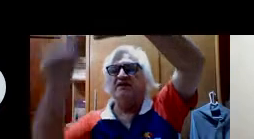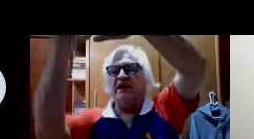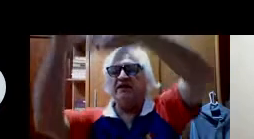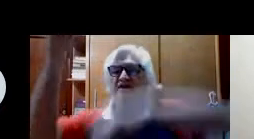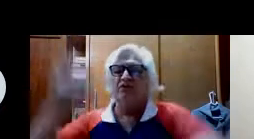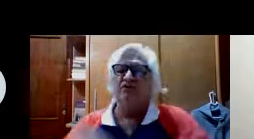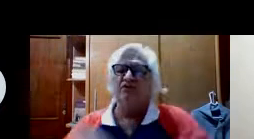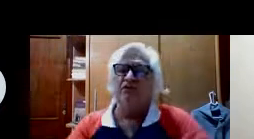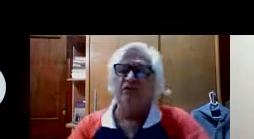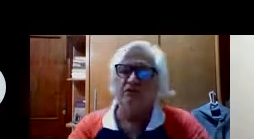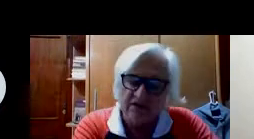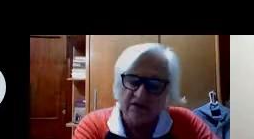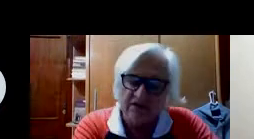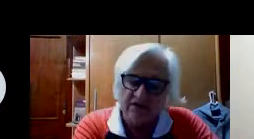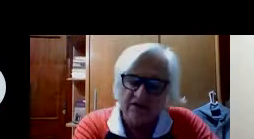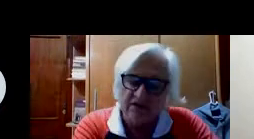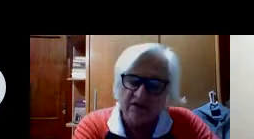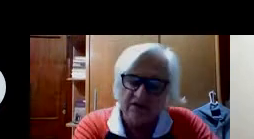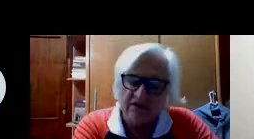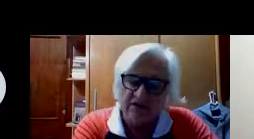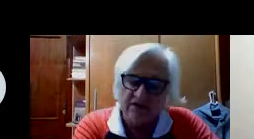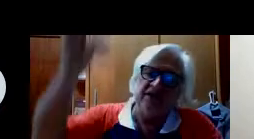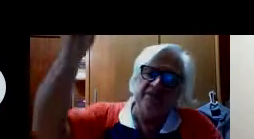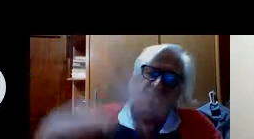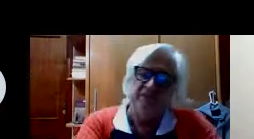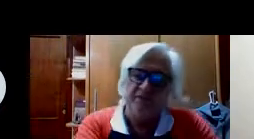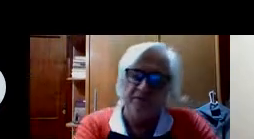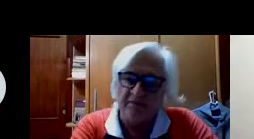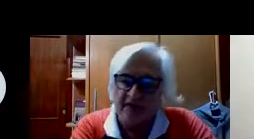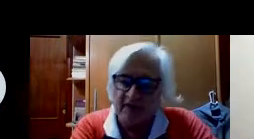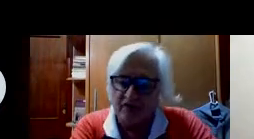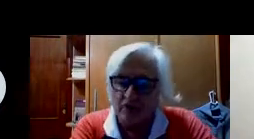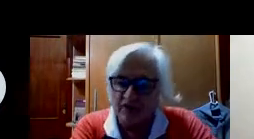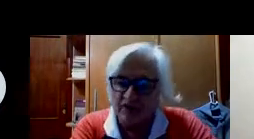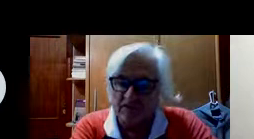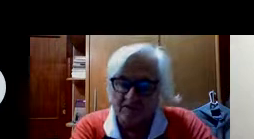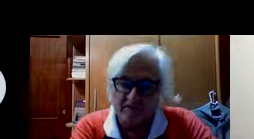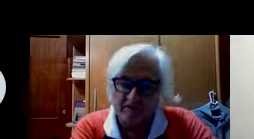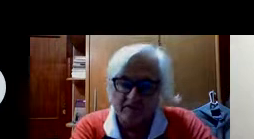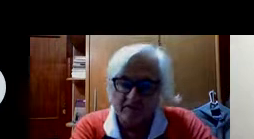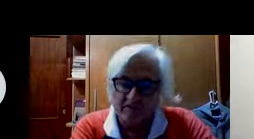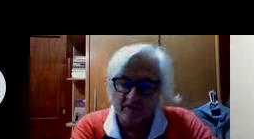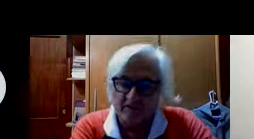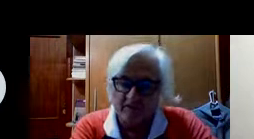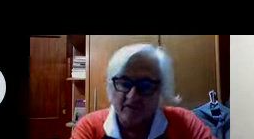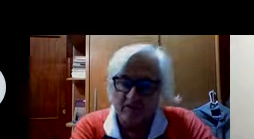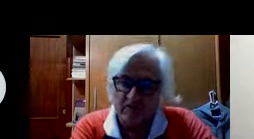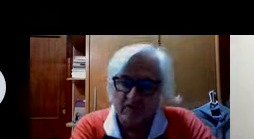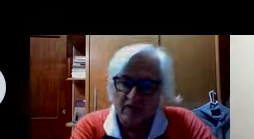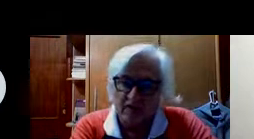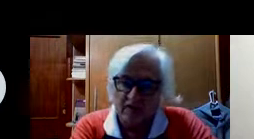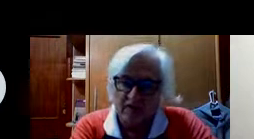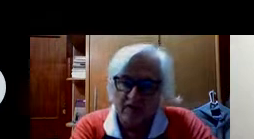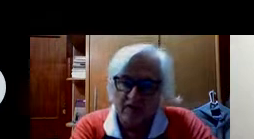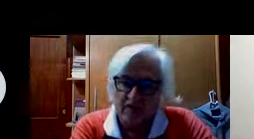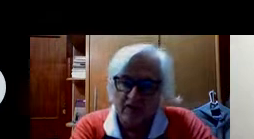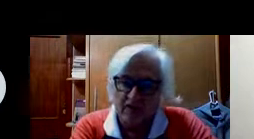a eletricidade não flua, não vá para as torres.